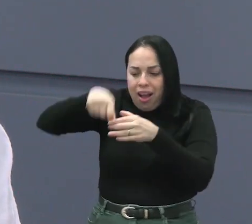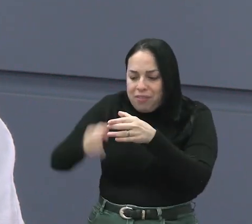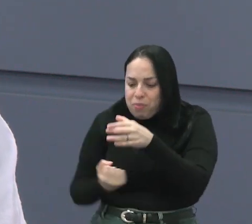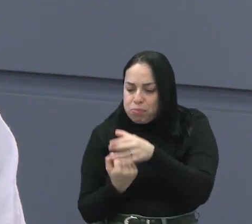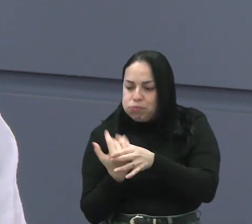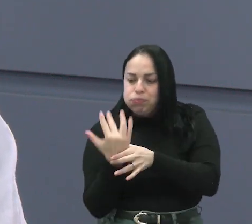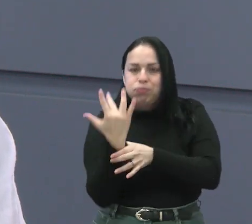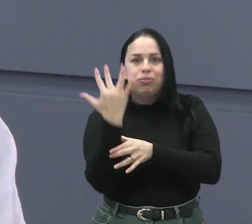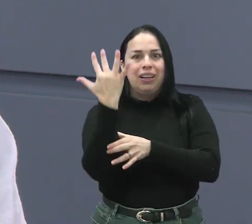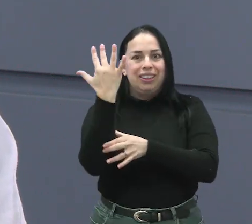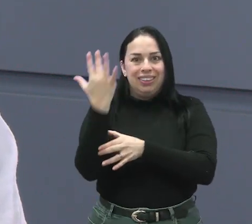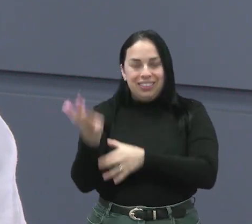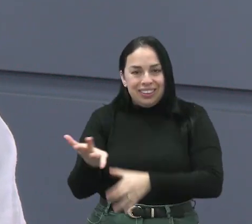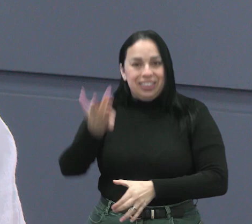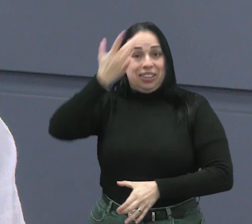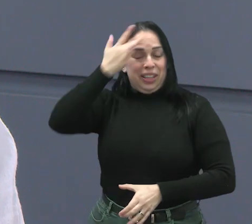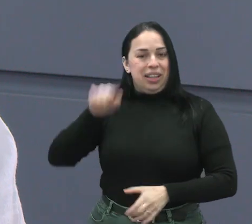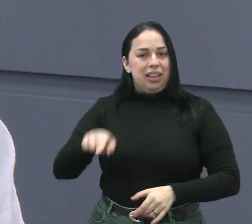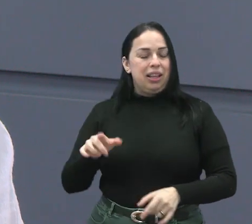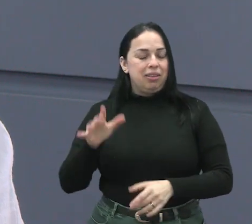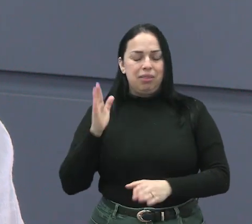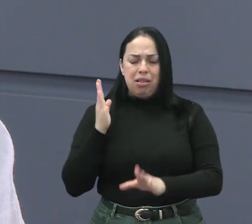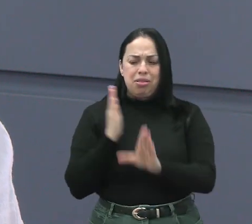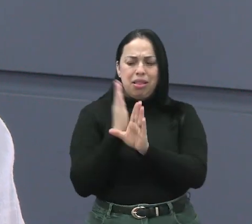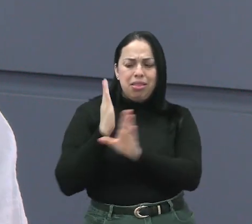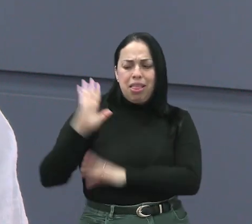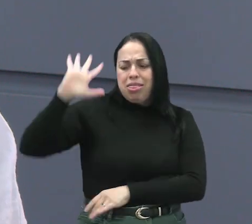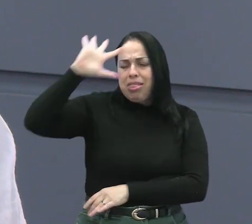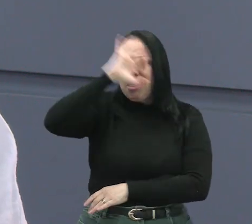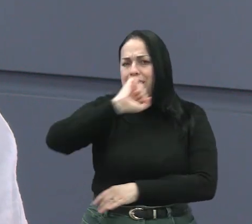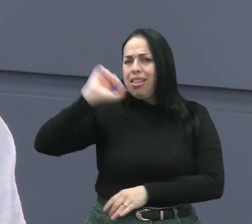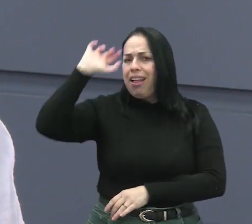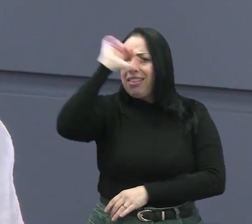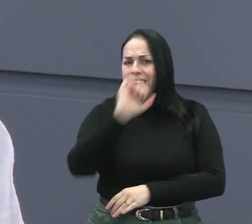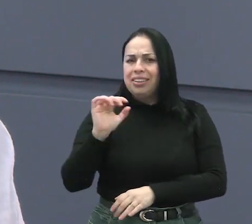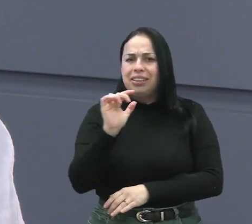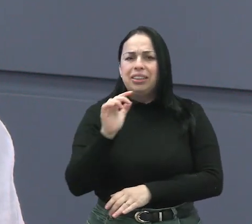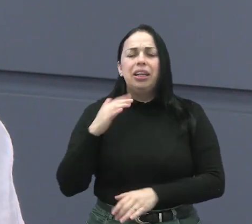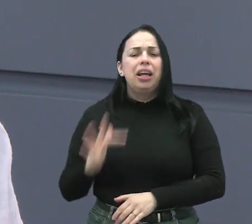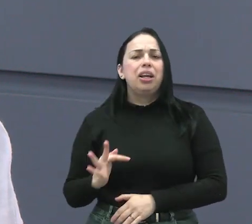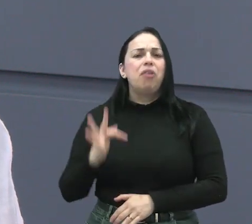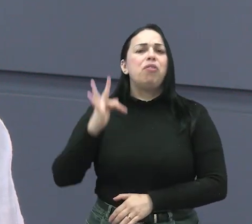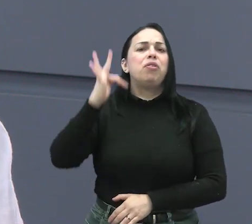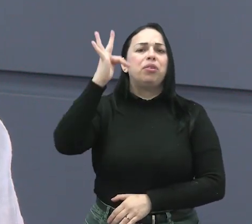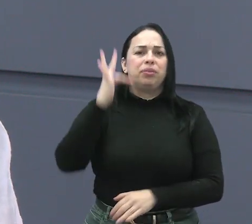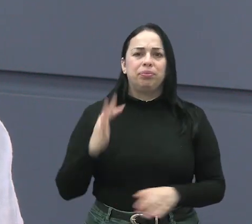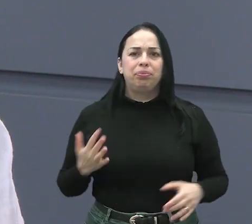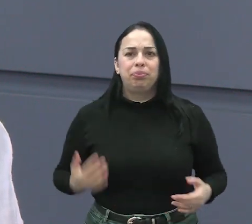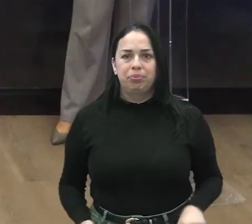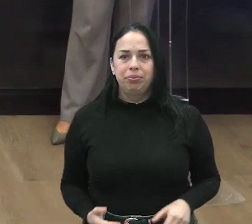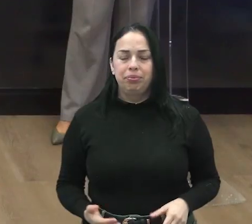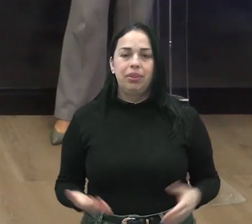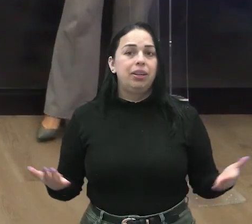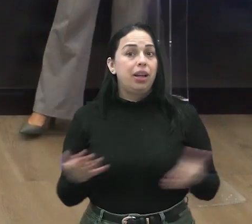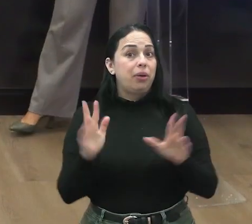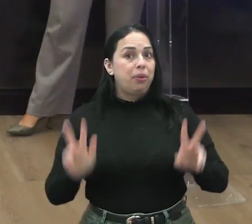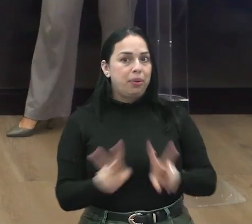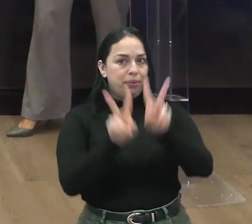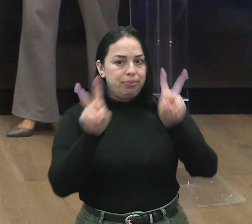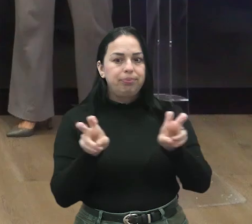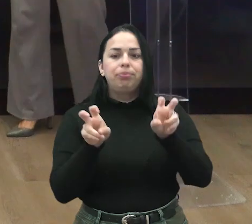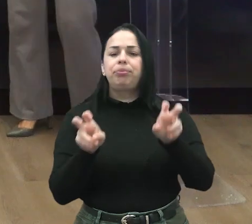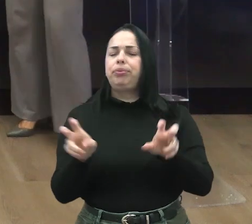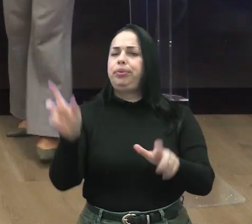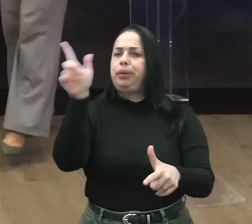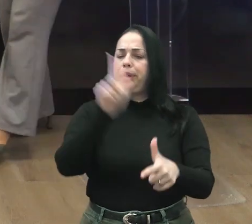momento. Mas é muito legal ver ela descobrindo, né, ela interessada nisso, que vai levar para a vida dela. Nós vamos falar